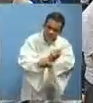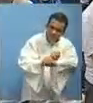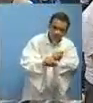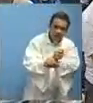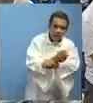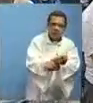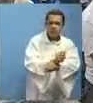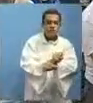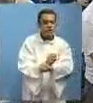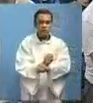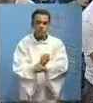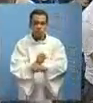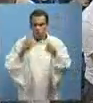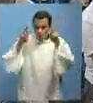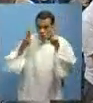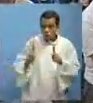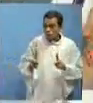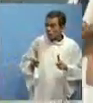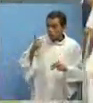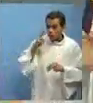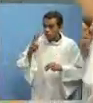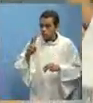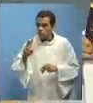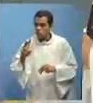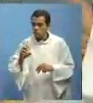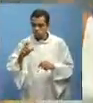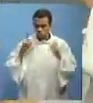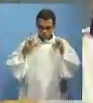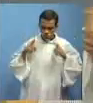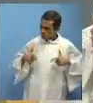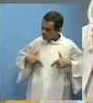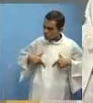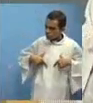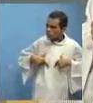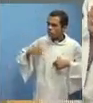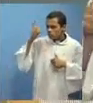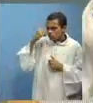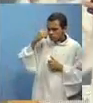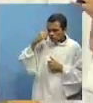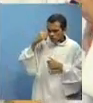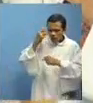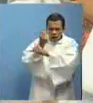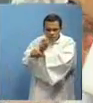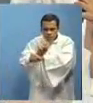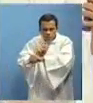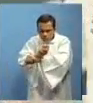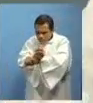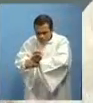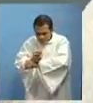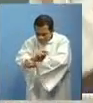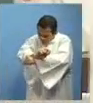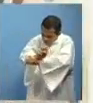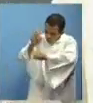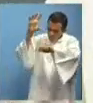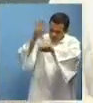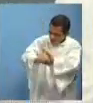nenhum outro lugar é citado tantas vezes na bíblia como egito porque o egito é sempre um lugar da escravidão